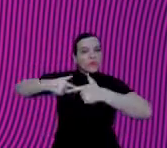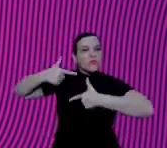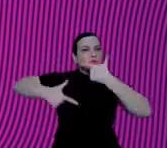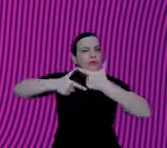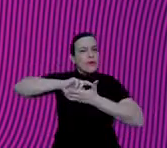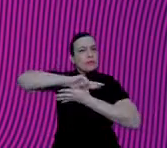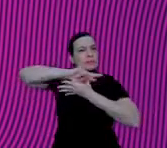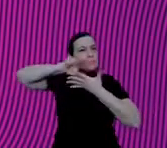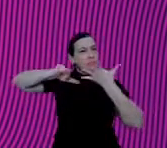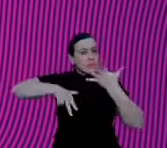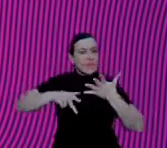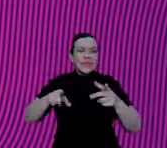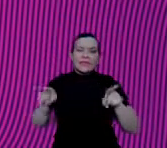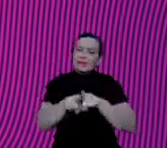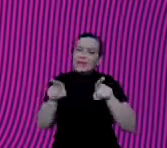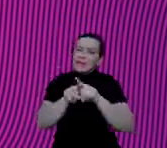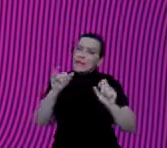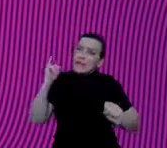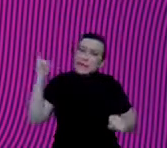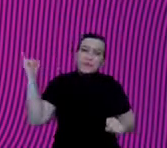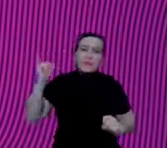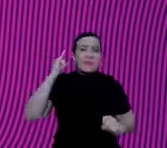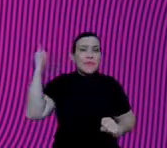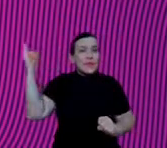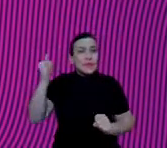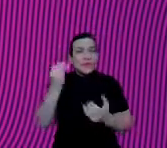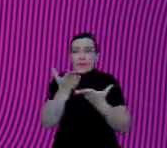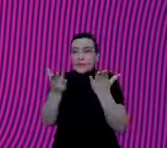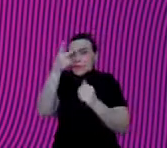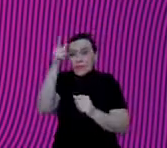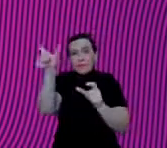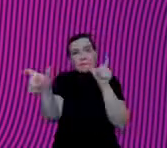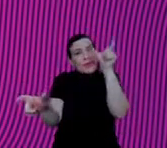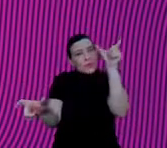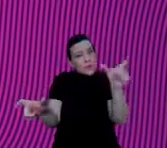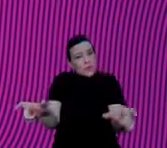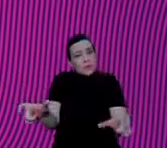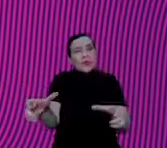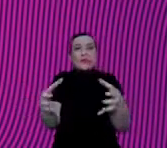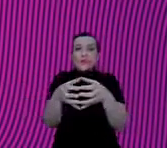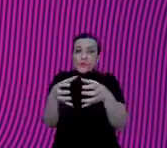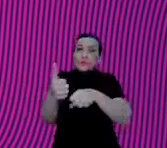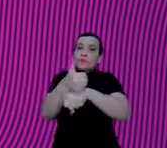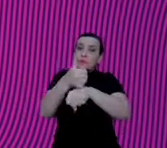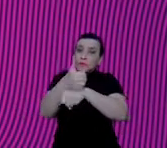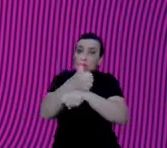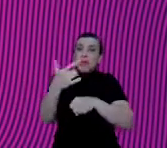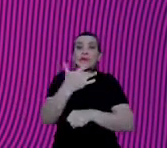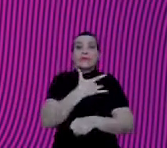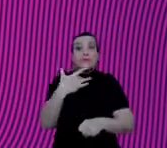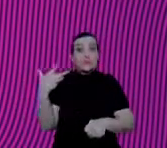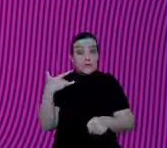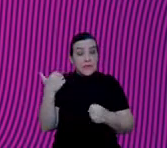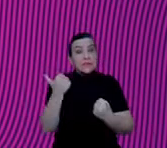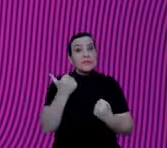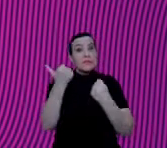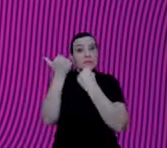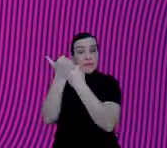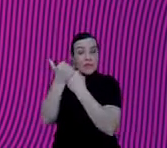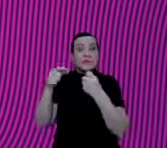mais importante, que são as pessoas, os profissionais de saúde que nos apoiam, em especial os